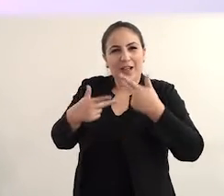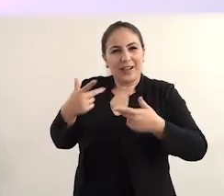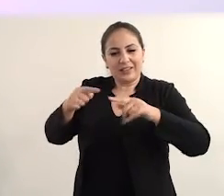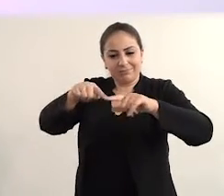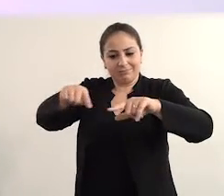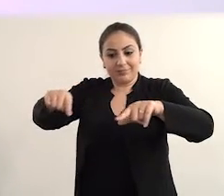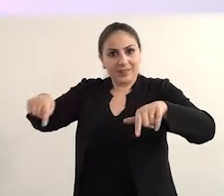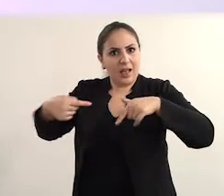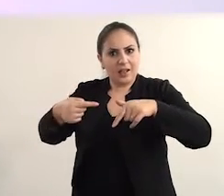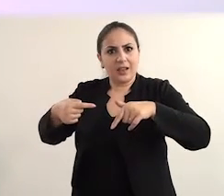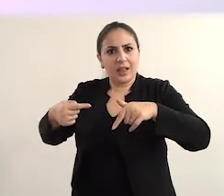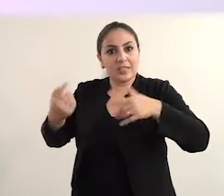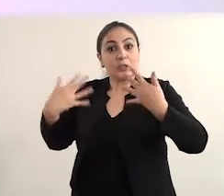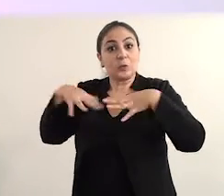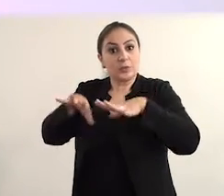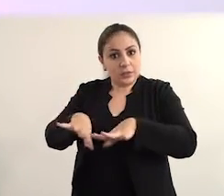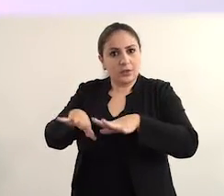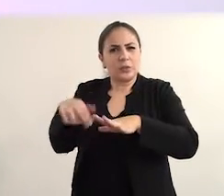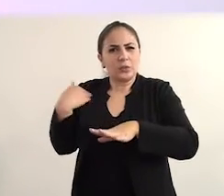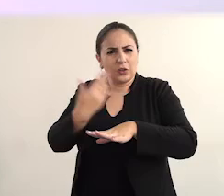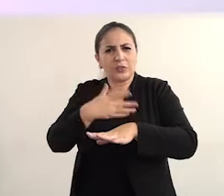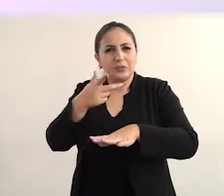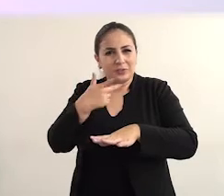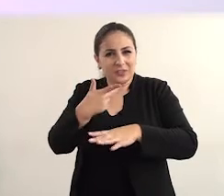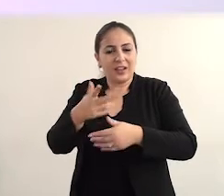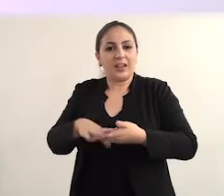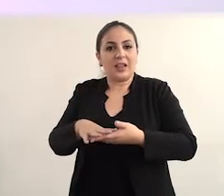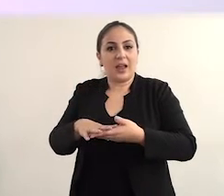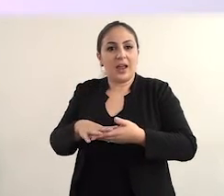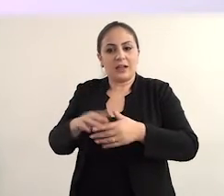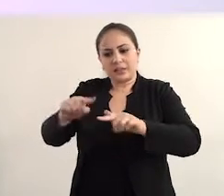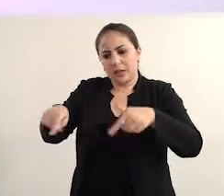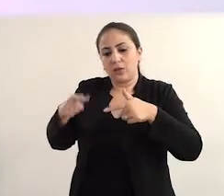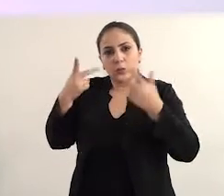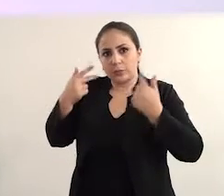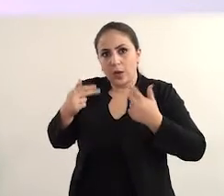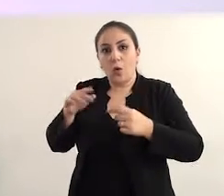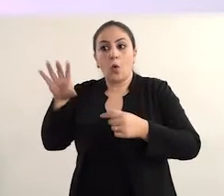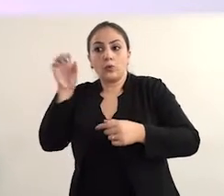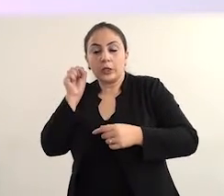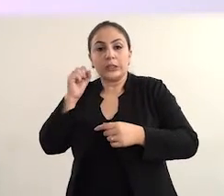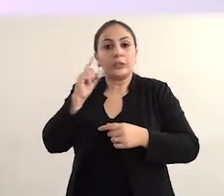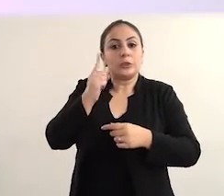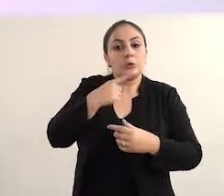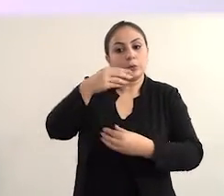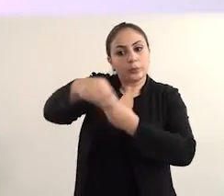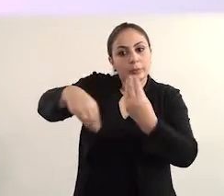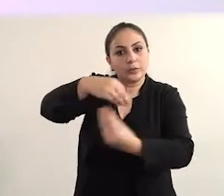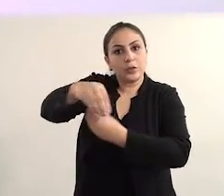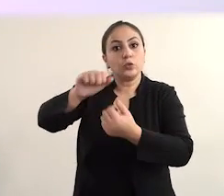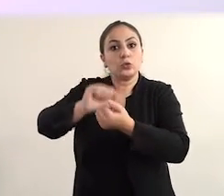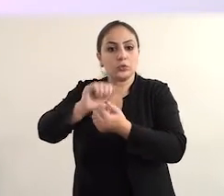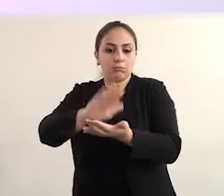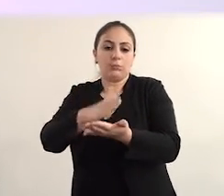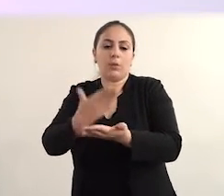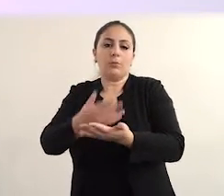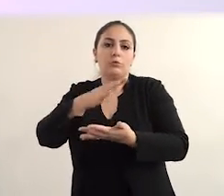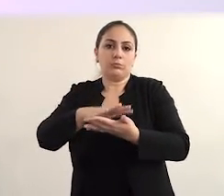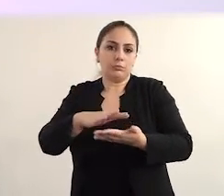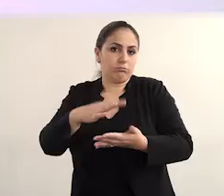classes convencionais, que a gente chama, né, a sala comum, que é ouvintes e surdos junto com o intérprete de